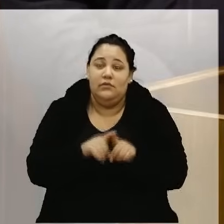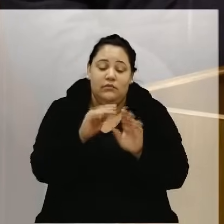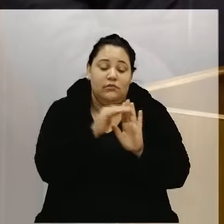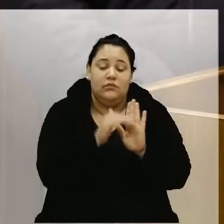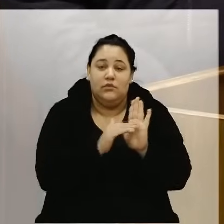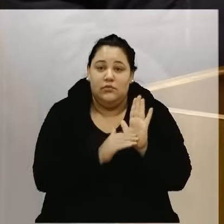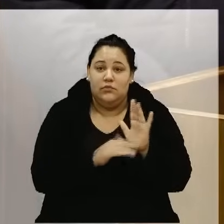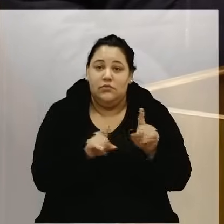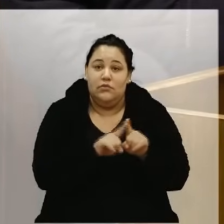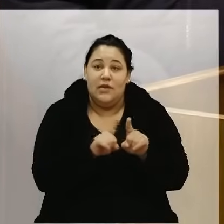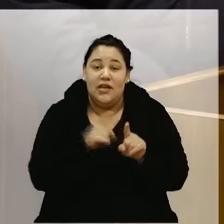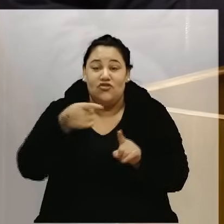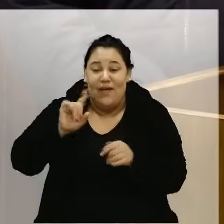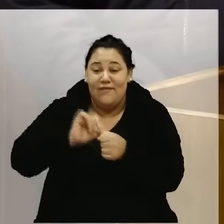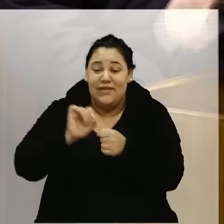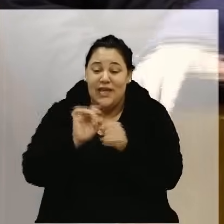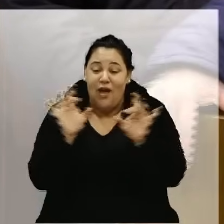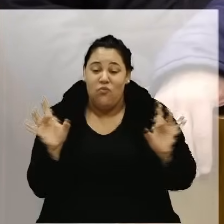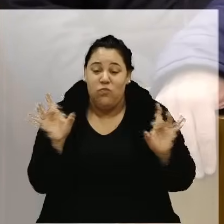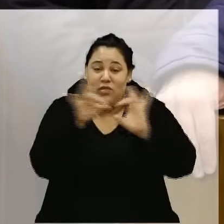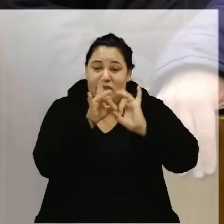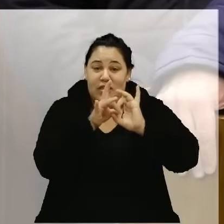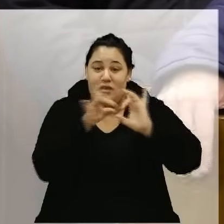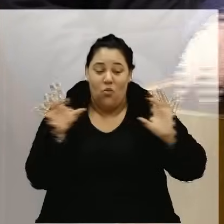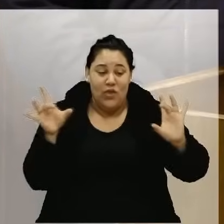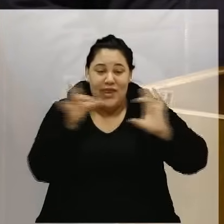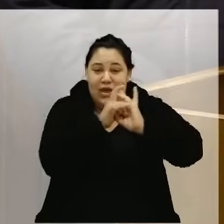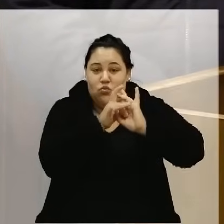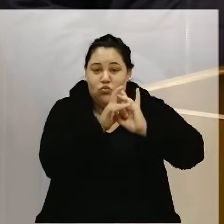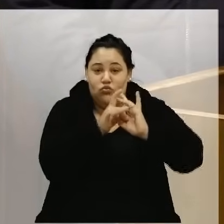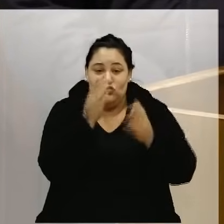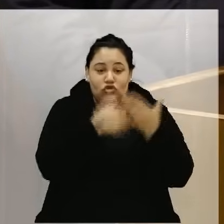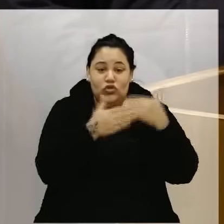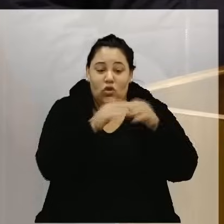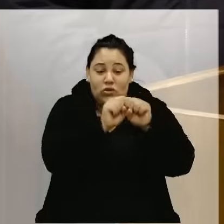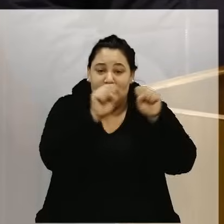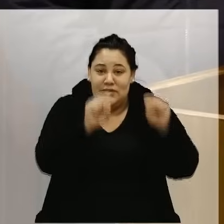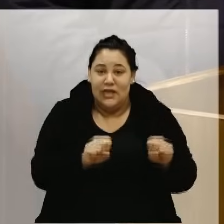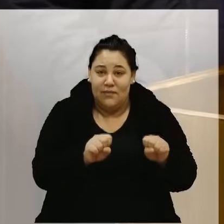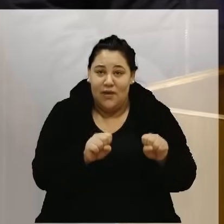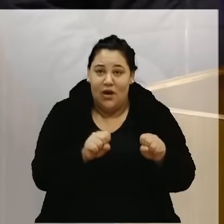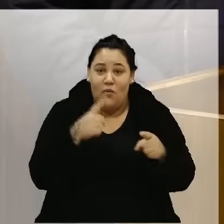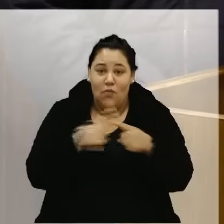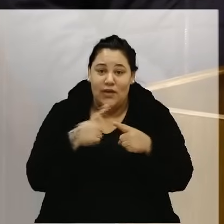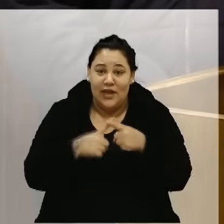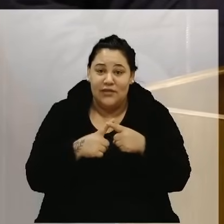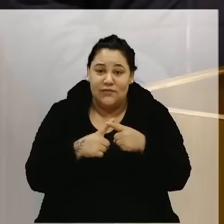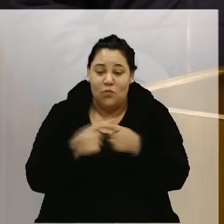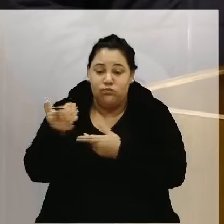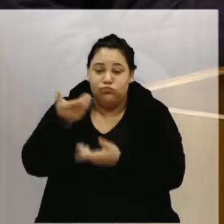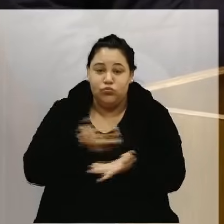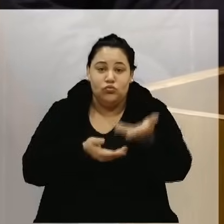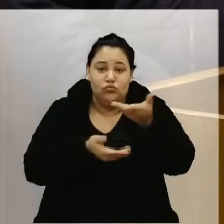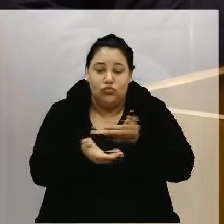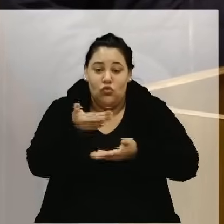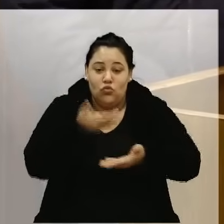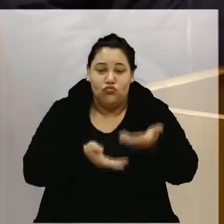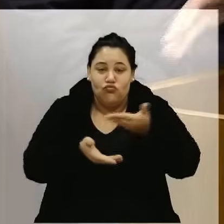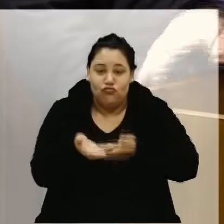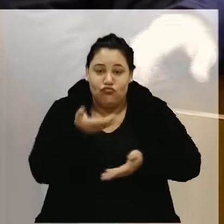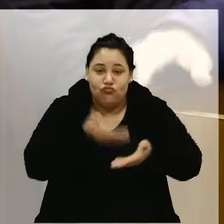nós vamos fazer a interligação de todos os sistemas. Elas vão se retroalimentar. Se der um problema